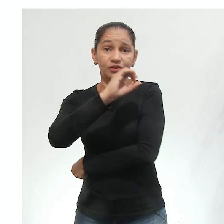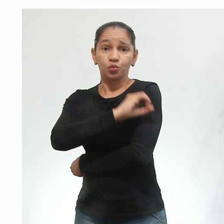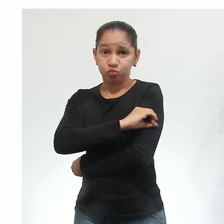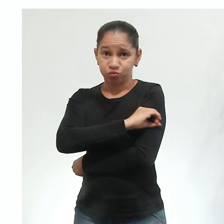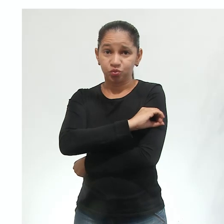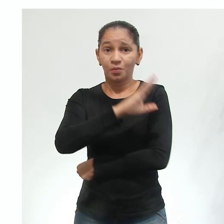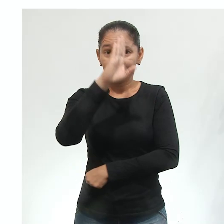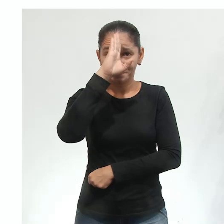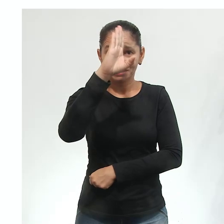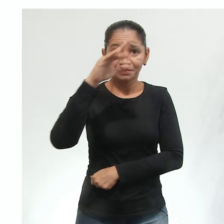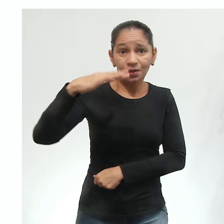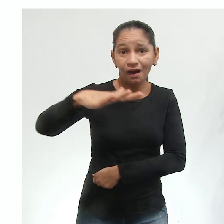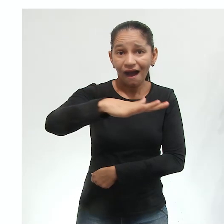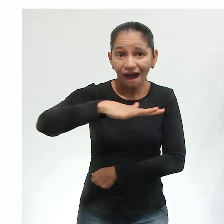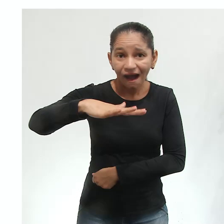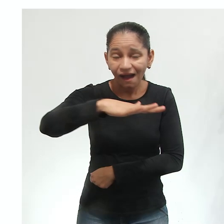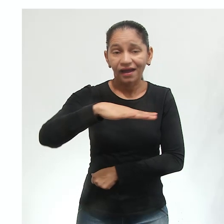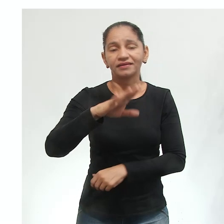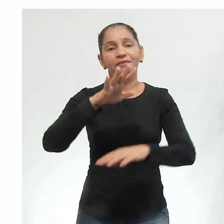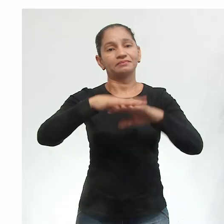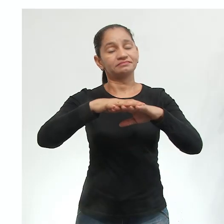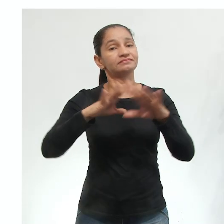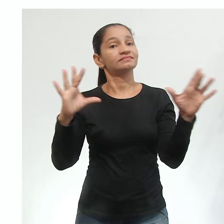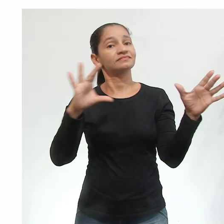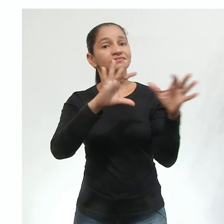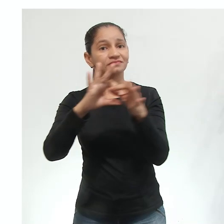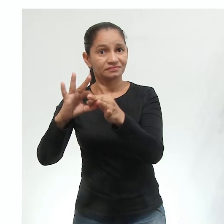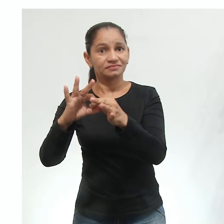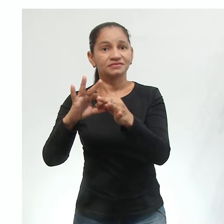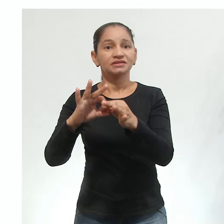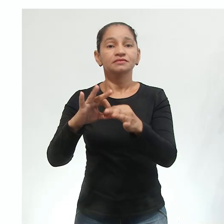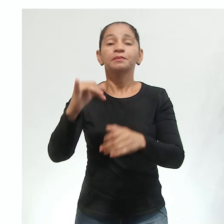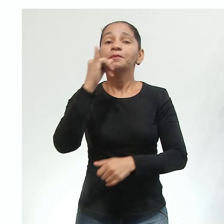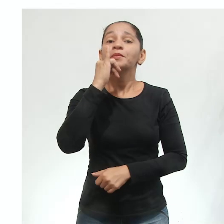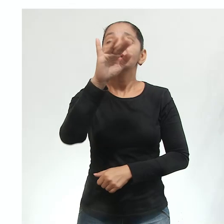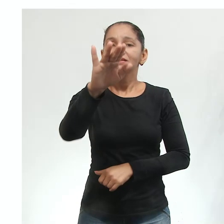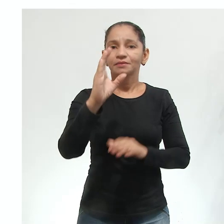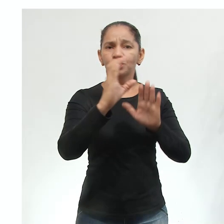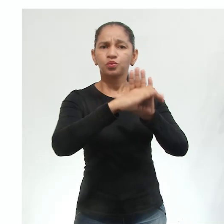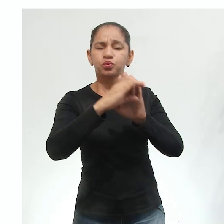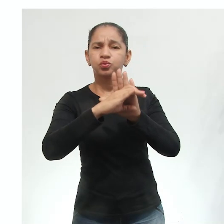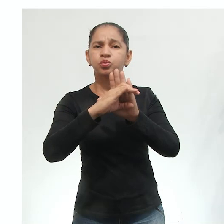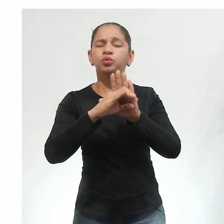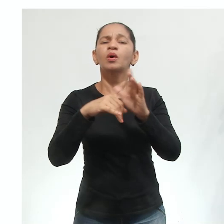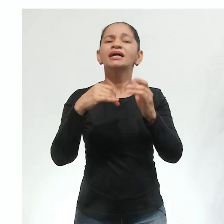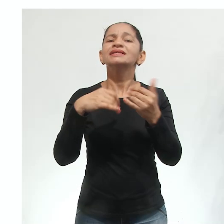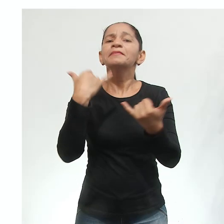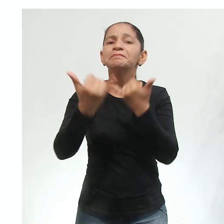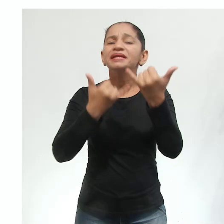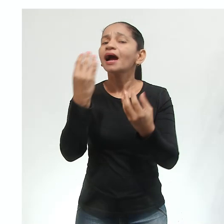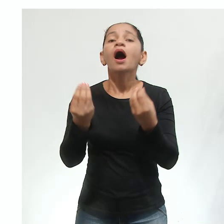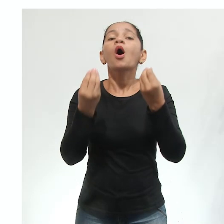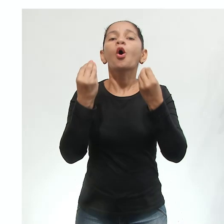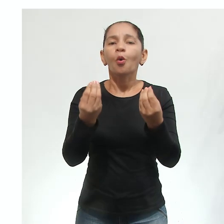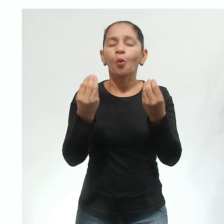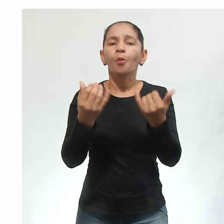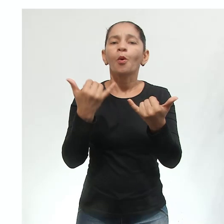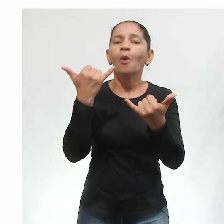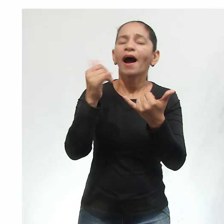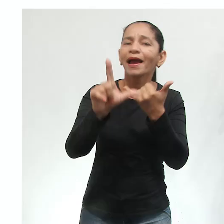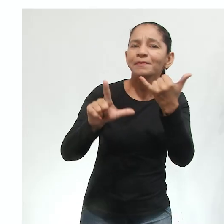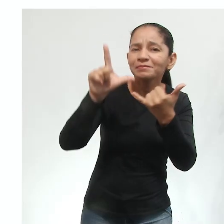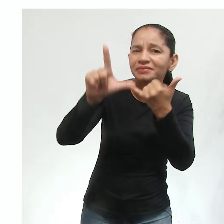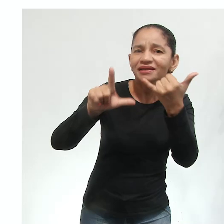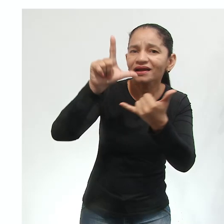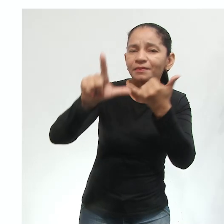infantil. Matemática de maneira contextualizada, explorar conceitos de forma lúdica, interdisciplinar